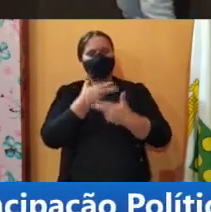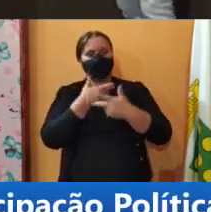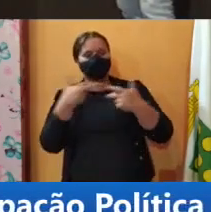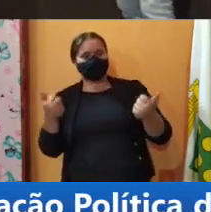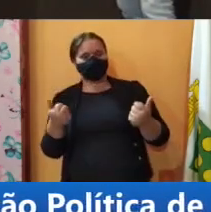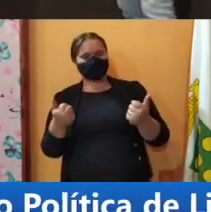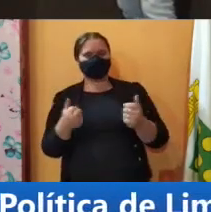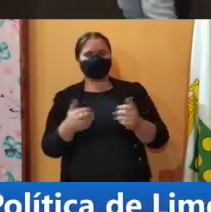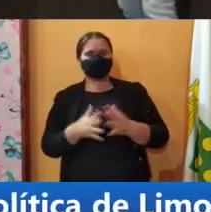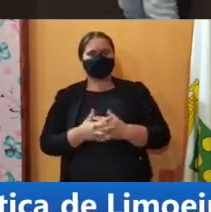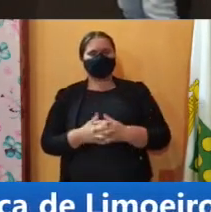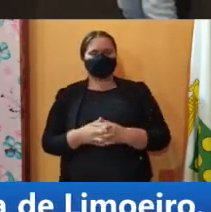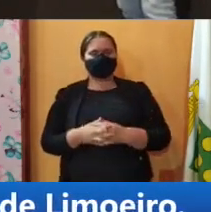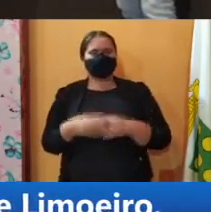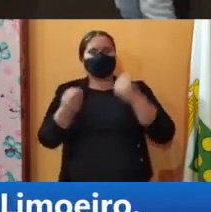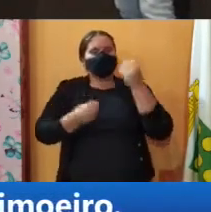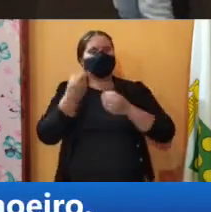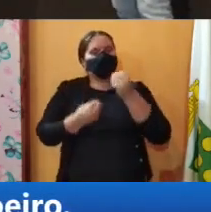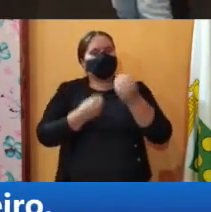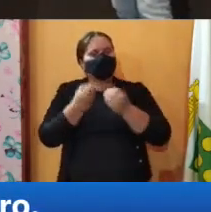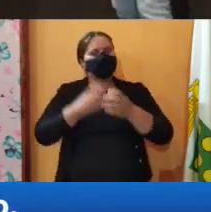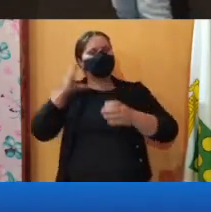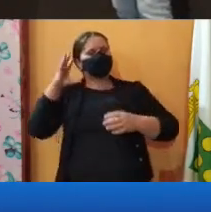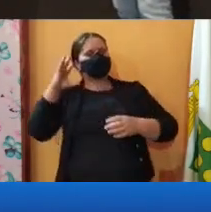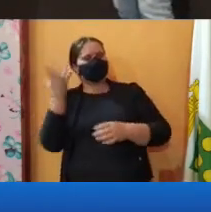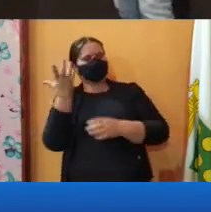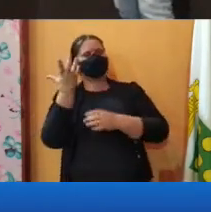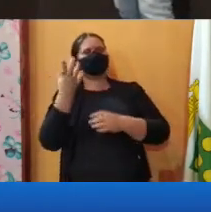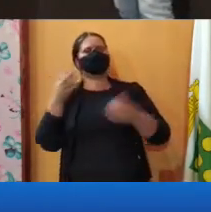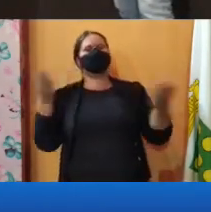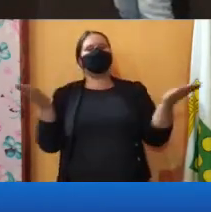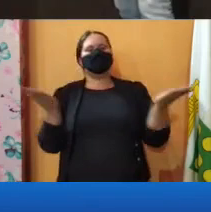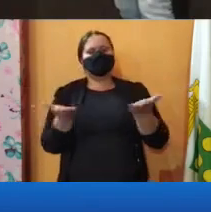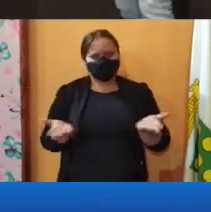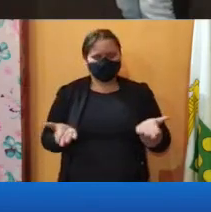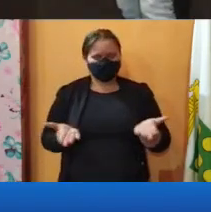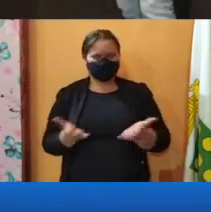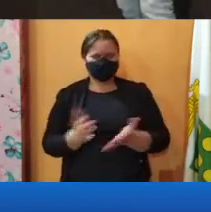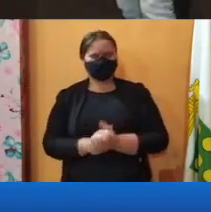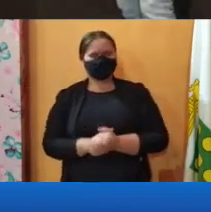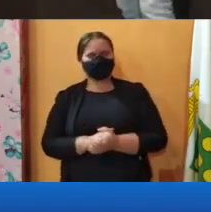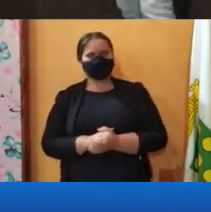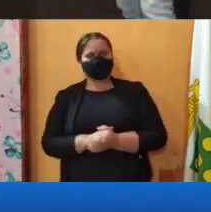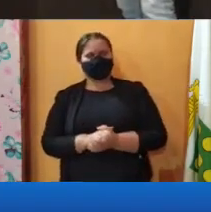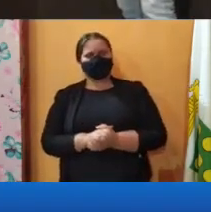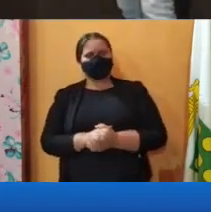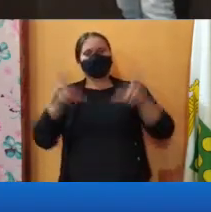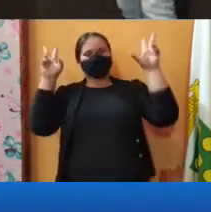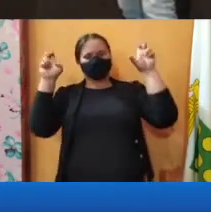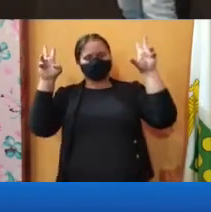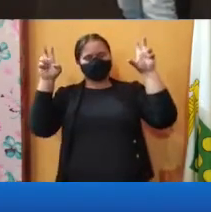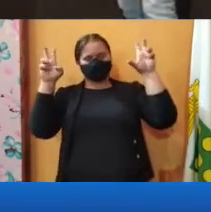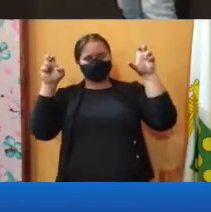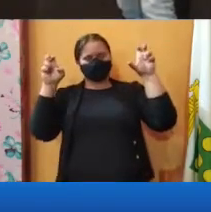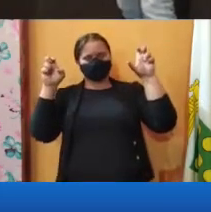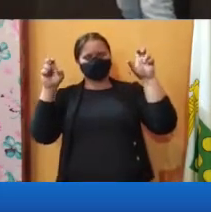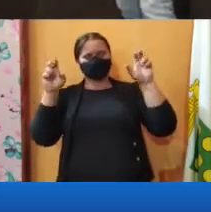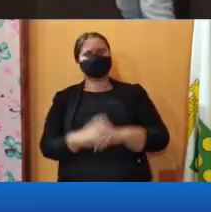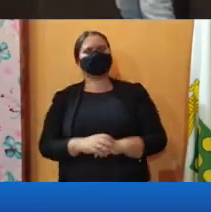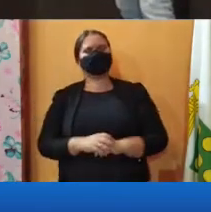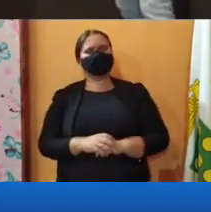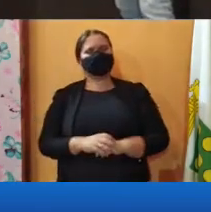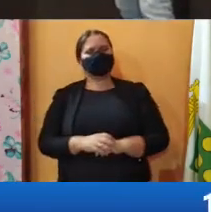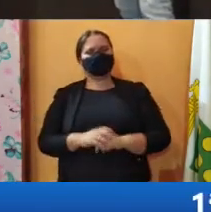sei o que é que a Ana Guerra vai, como é que ela vai resolver essa paradinha que eu vou botar aqui agora. O trio não é separado, não